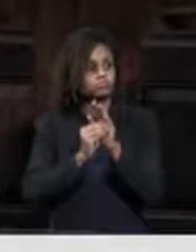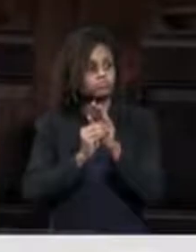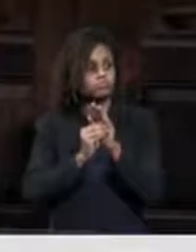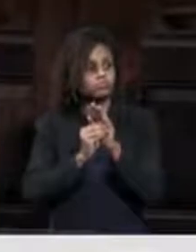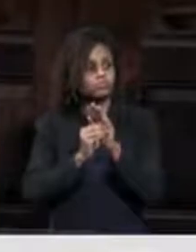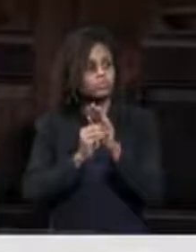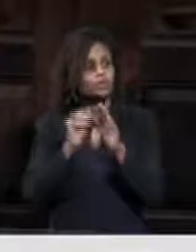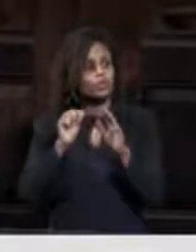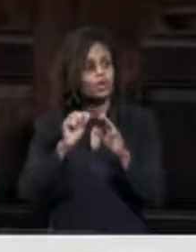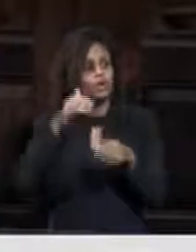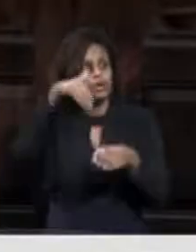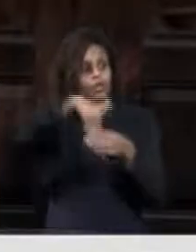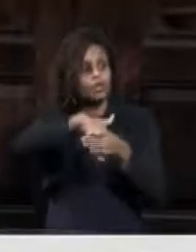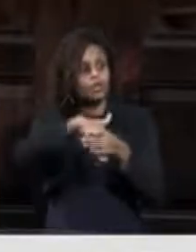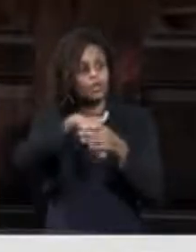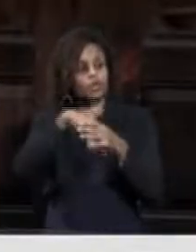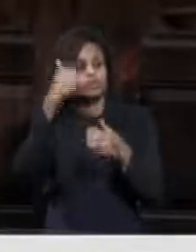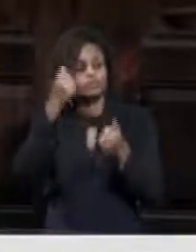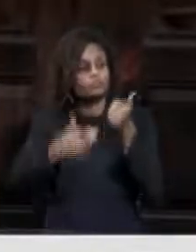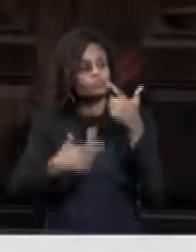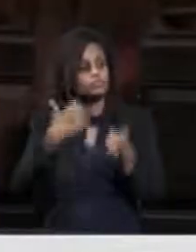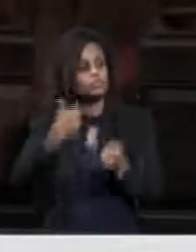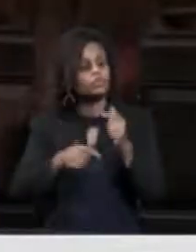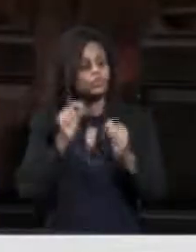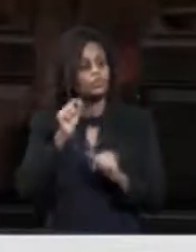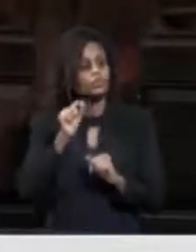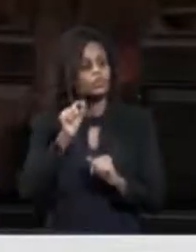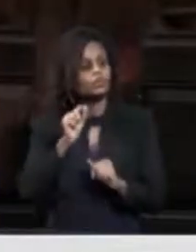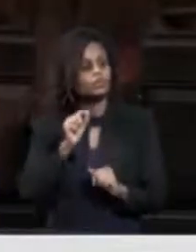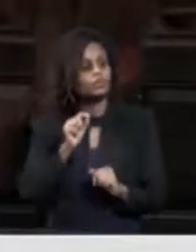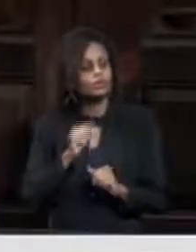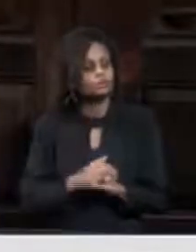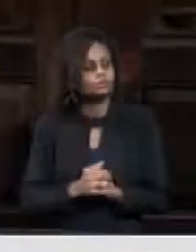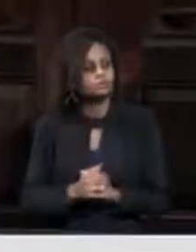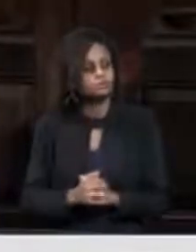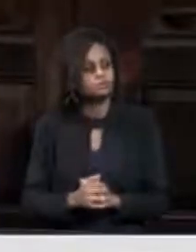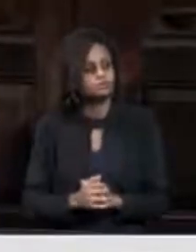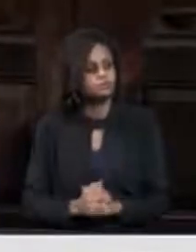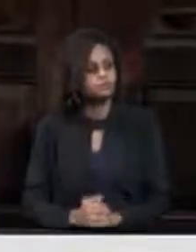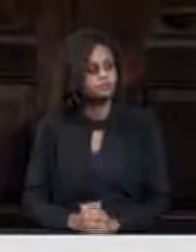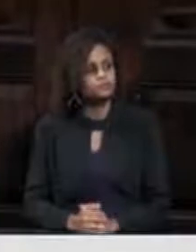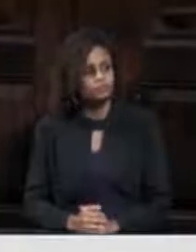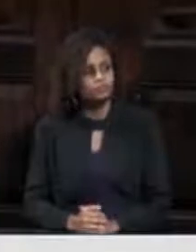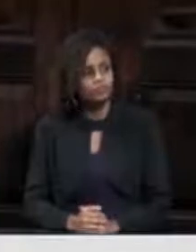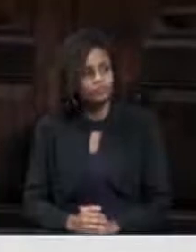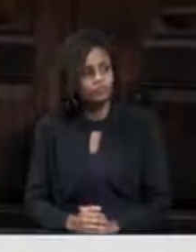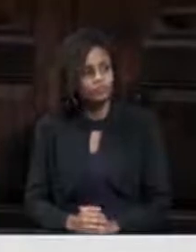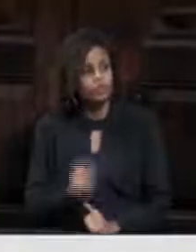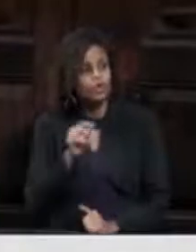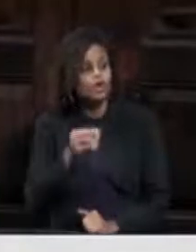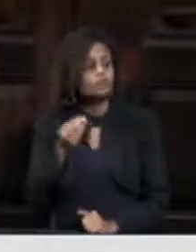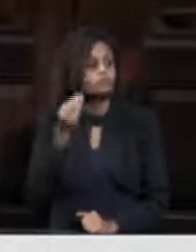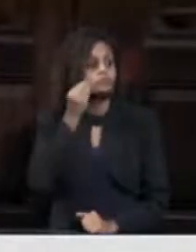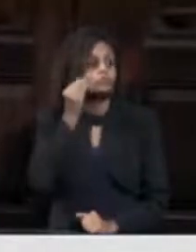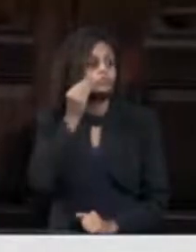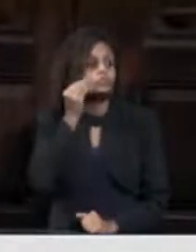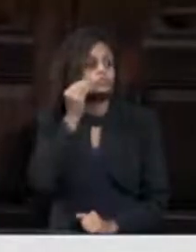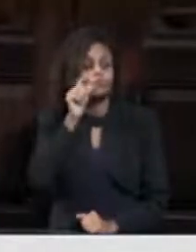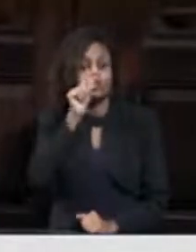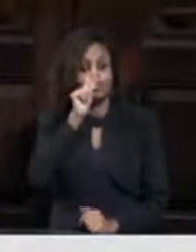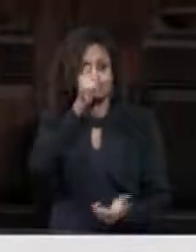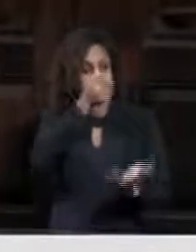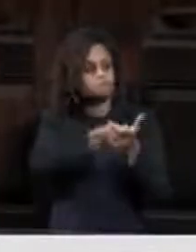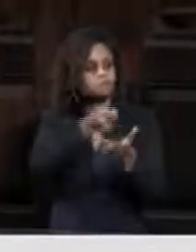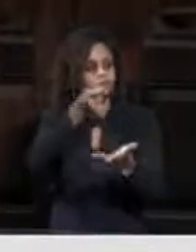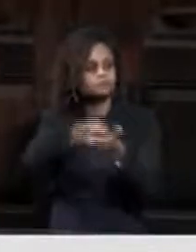os seguintes demonstrativos. E nós estamos acrescentando o seguinte: um demonstrativo de